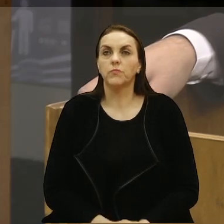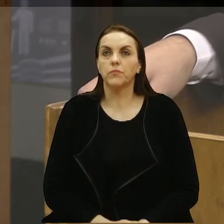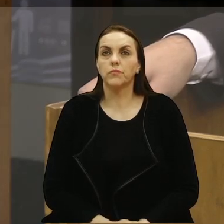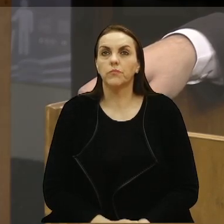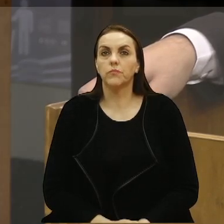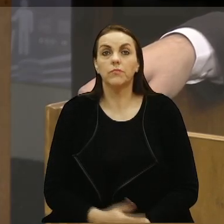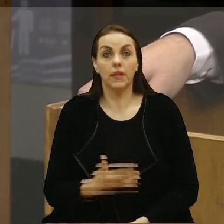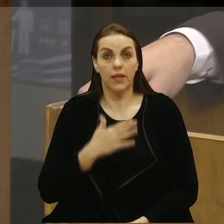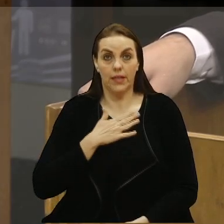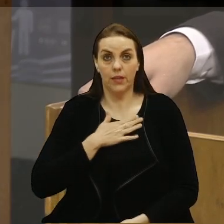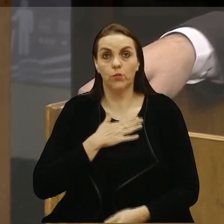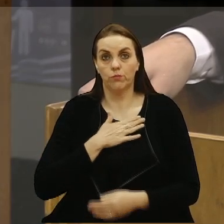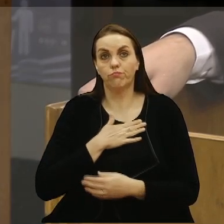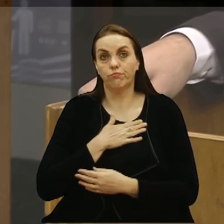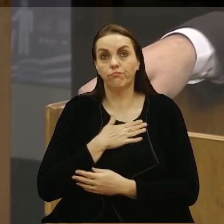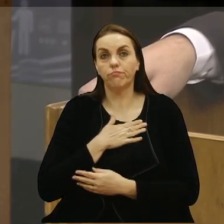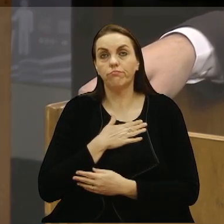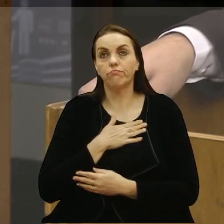Eu,